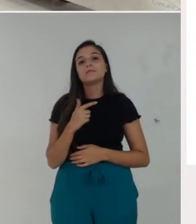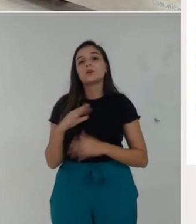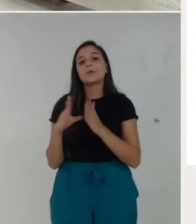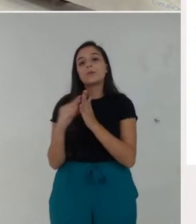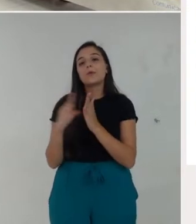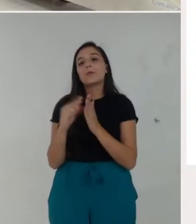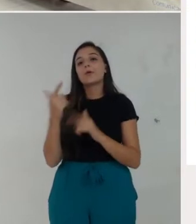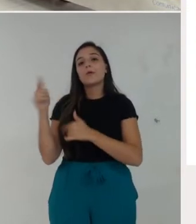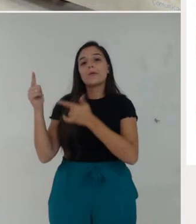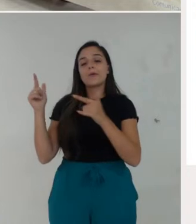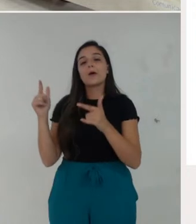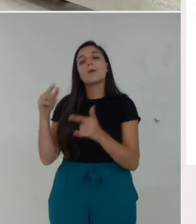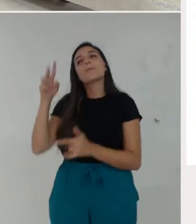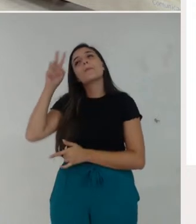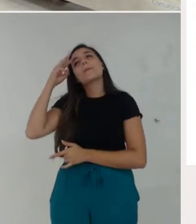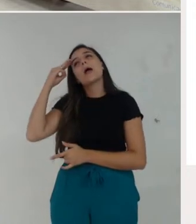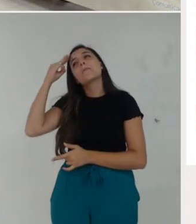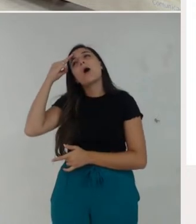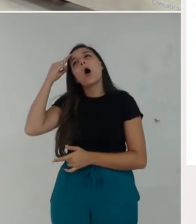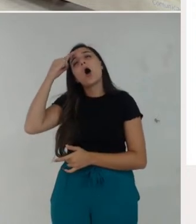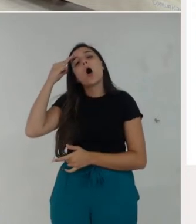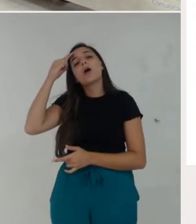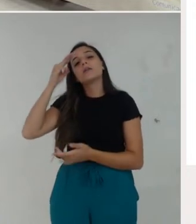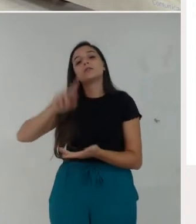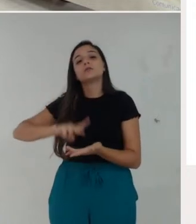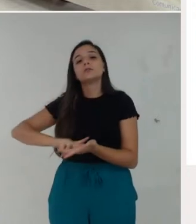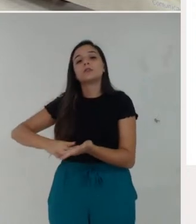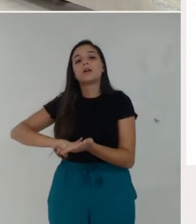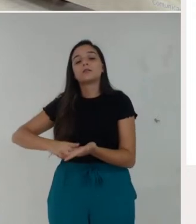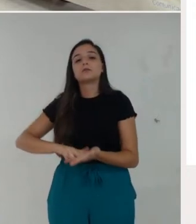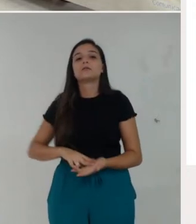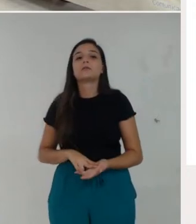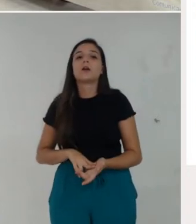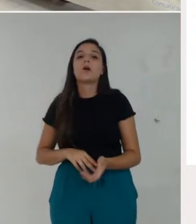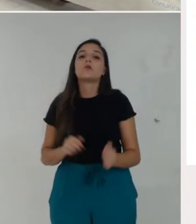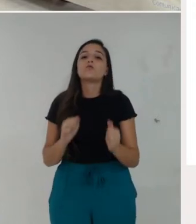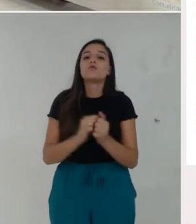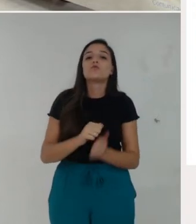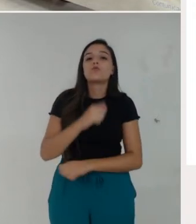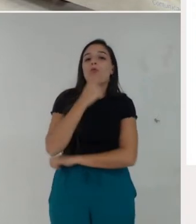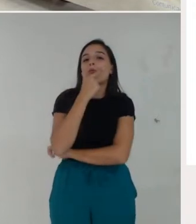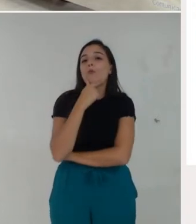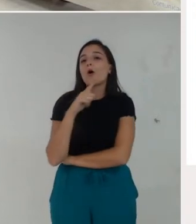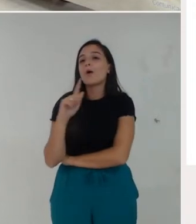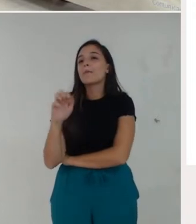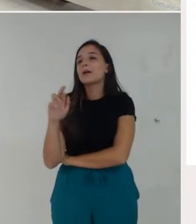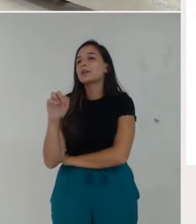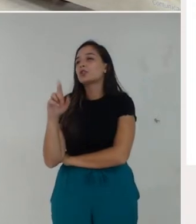chamados Memórias de Tradução, que era com o Geraldo Cavalcante.